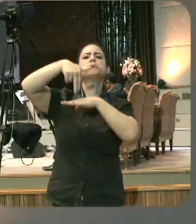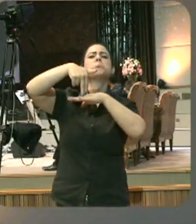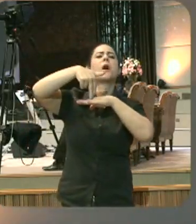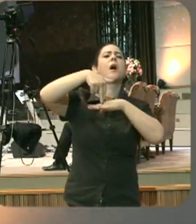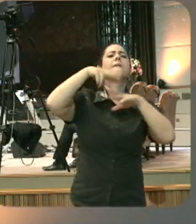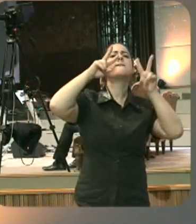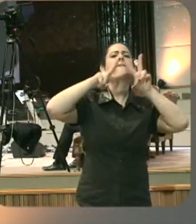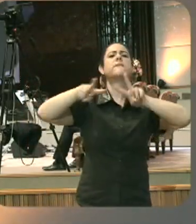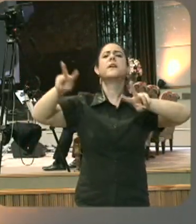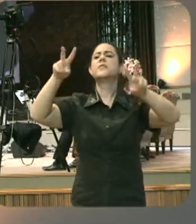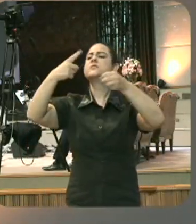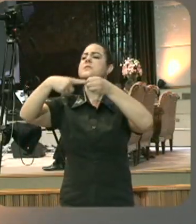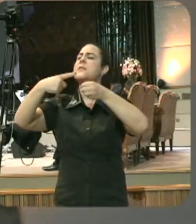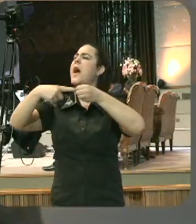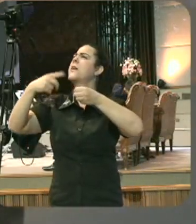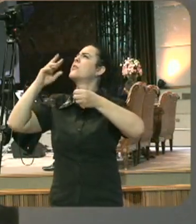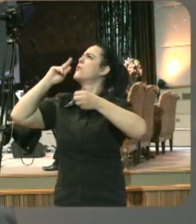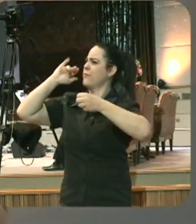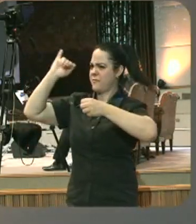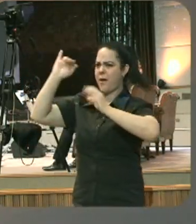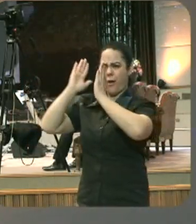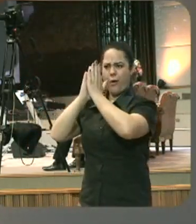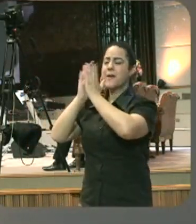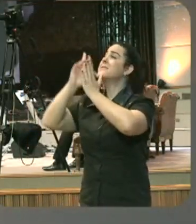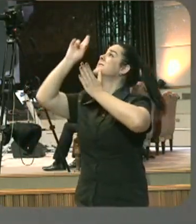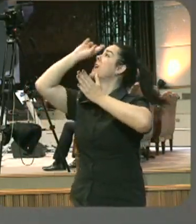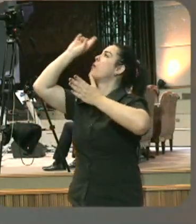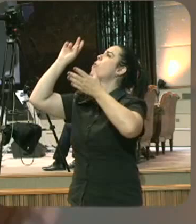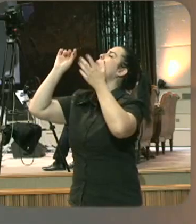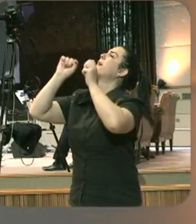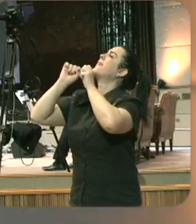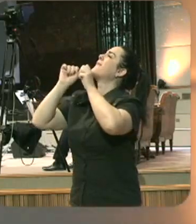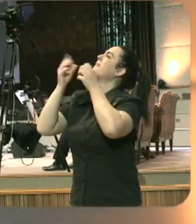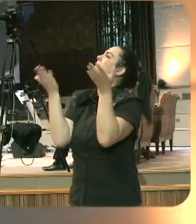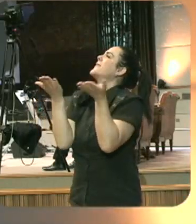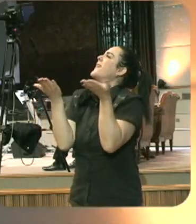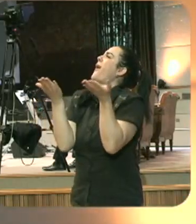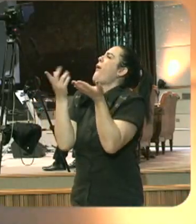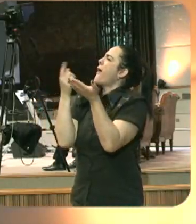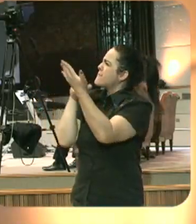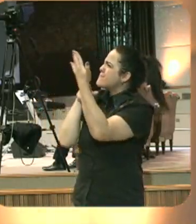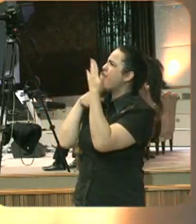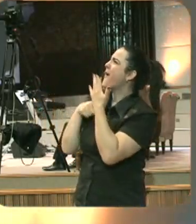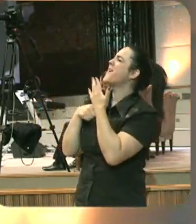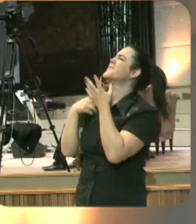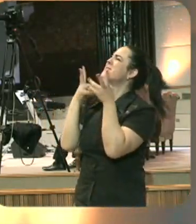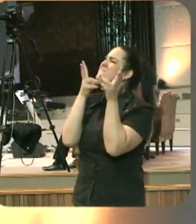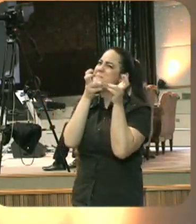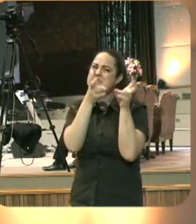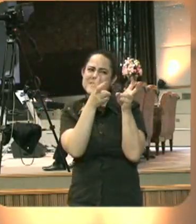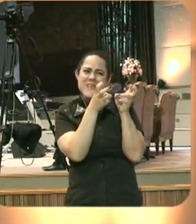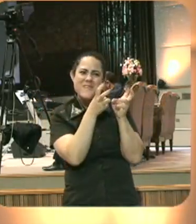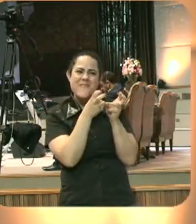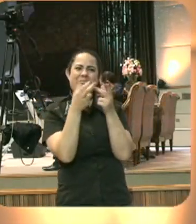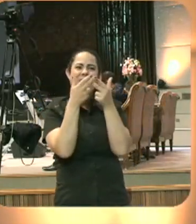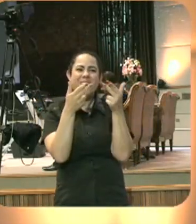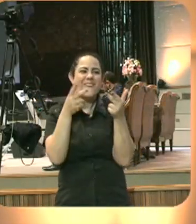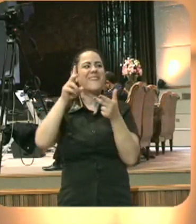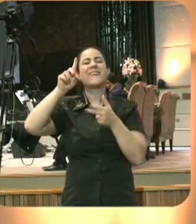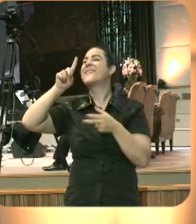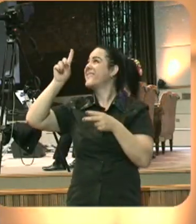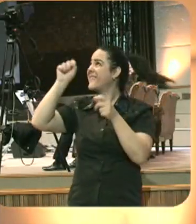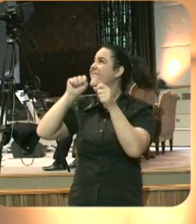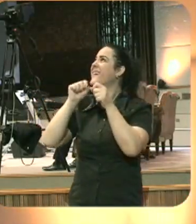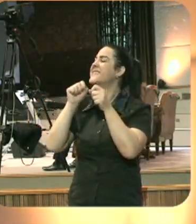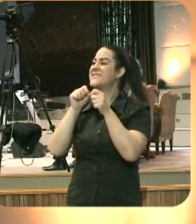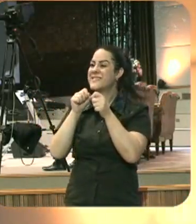cidade e começo a orar: Senhor, diz para mim o que é que o Senhor está fazendo agora. Deixa eu perceber alguma coisa que o Senhor está